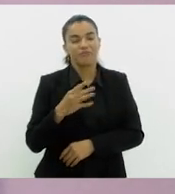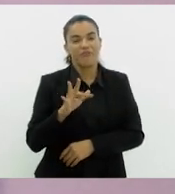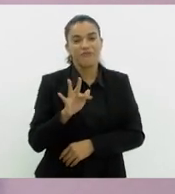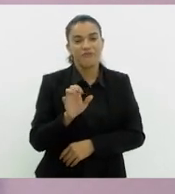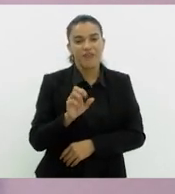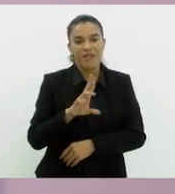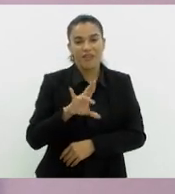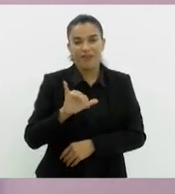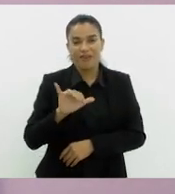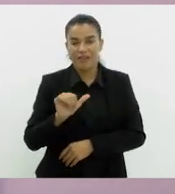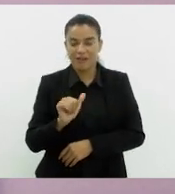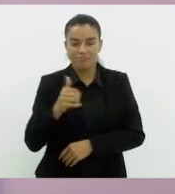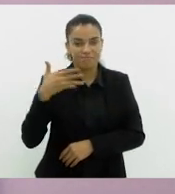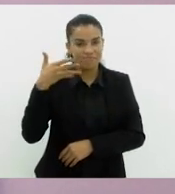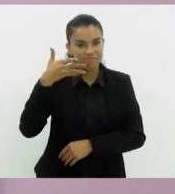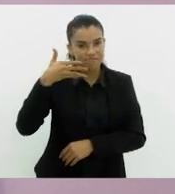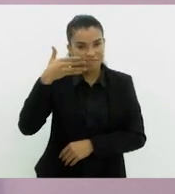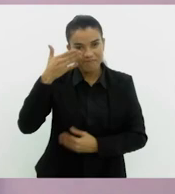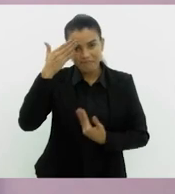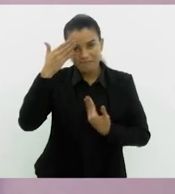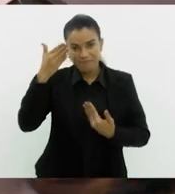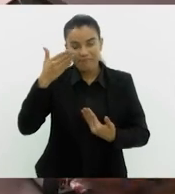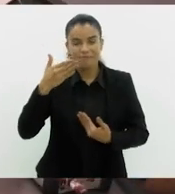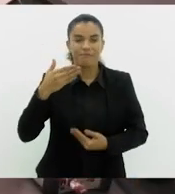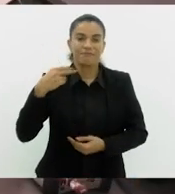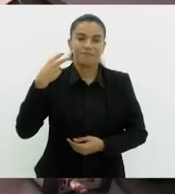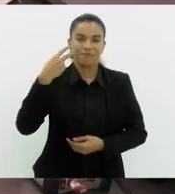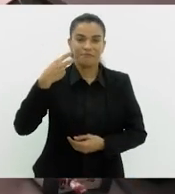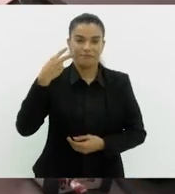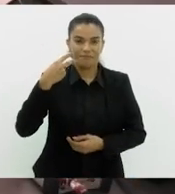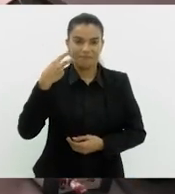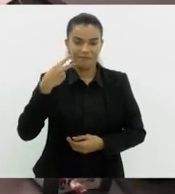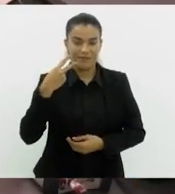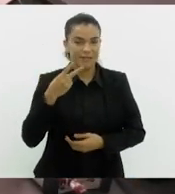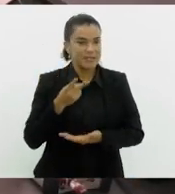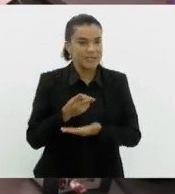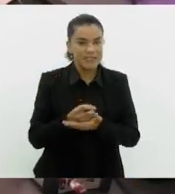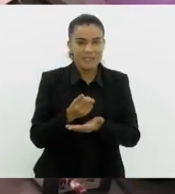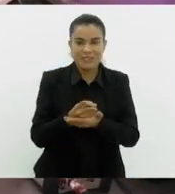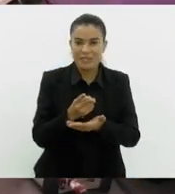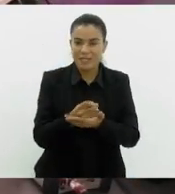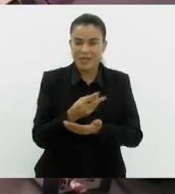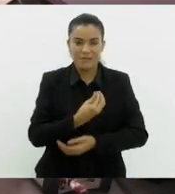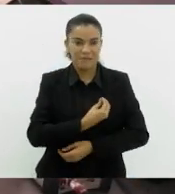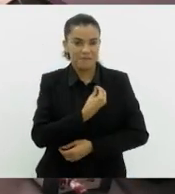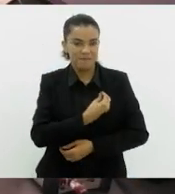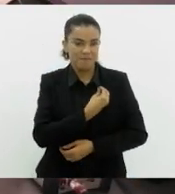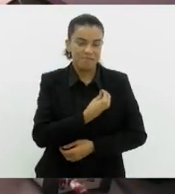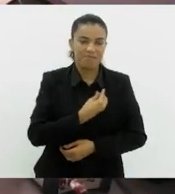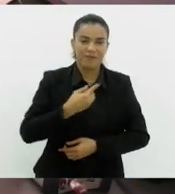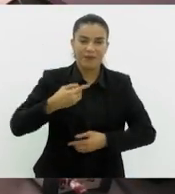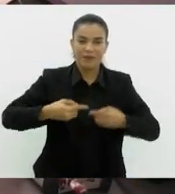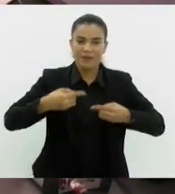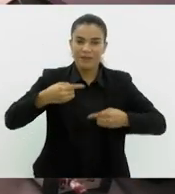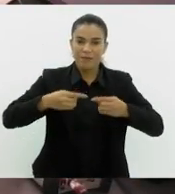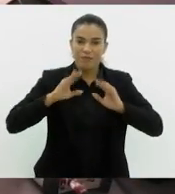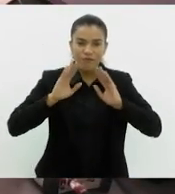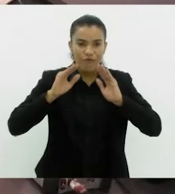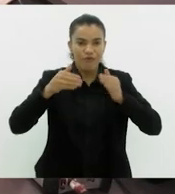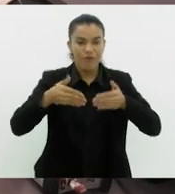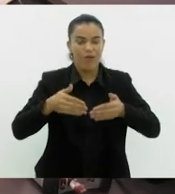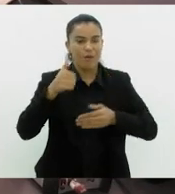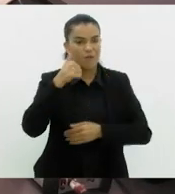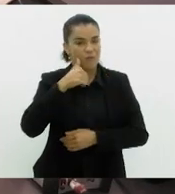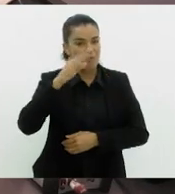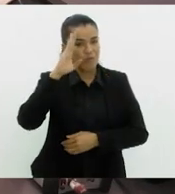fala. Muito obrigada, vereadora Thaís, sempre atenta a esses debates tão fundamentais para as nossas mulheres, também